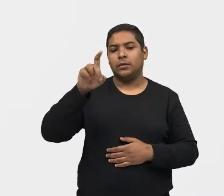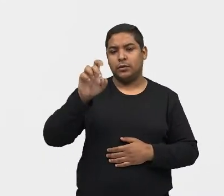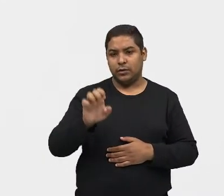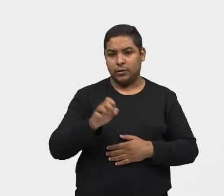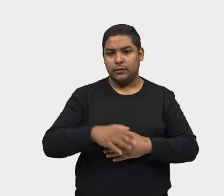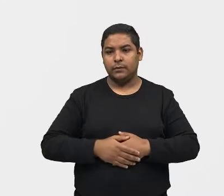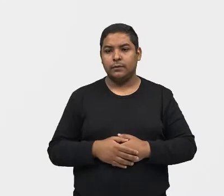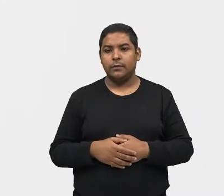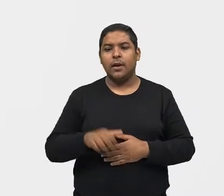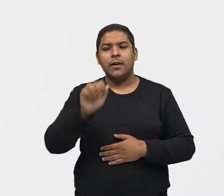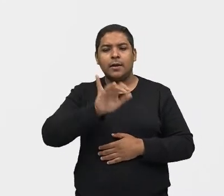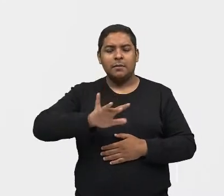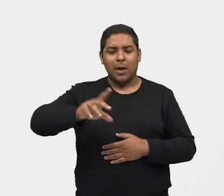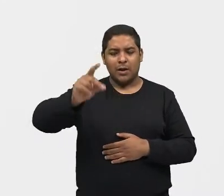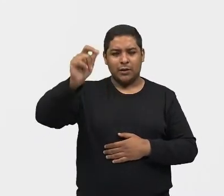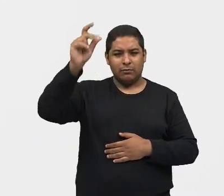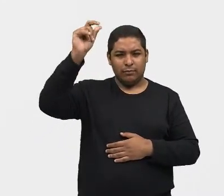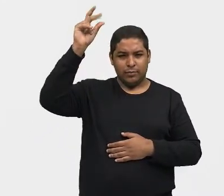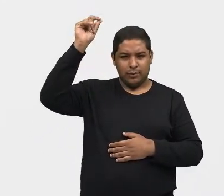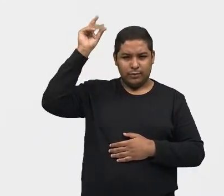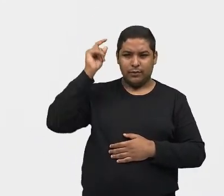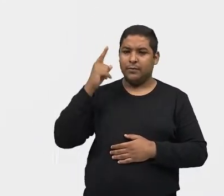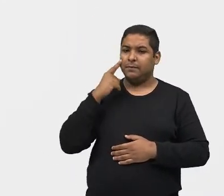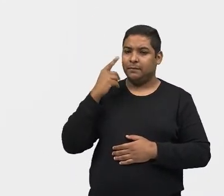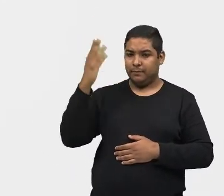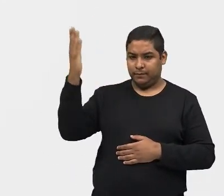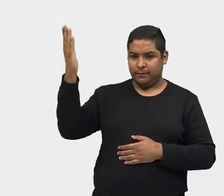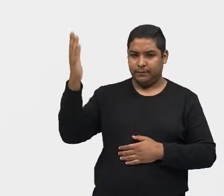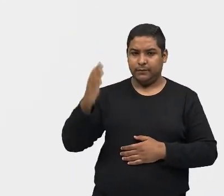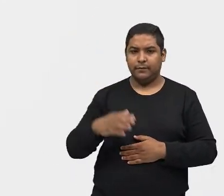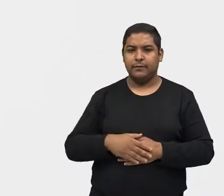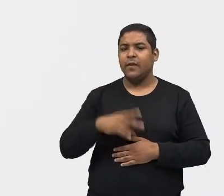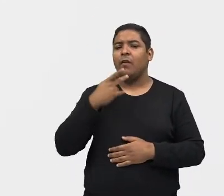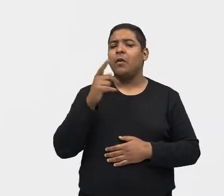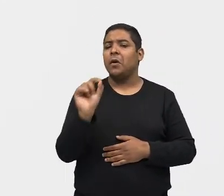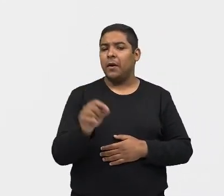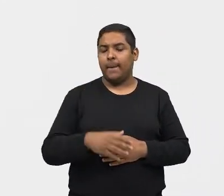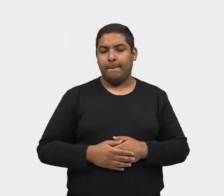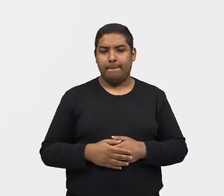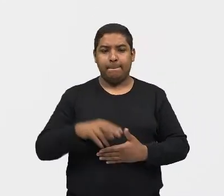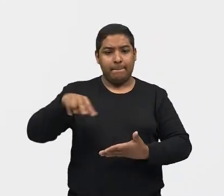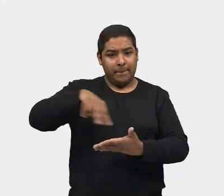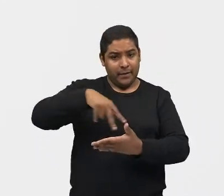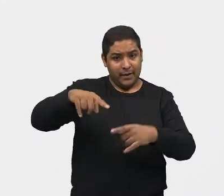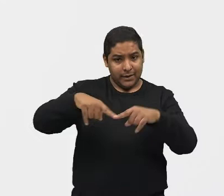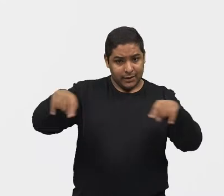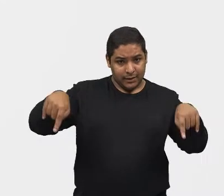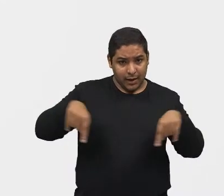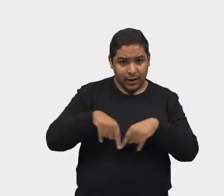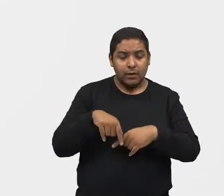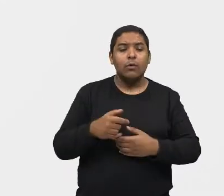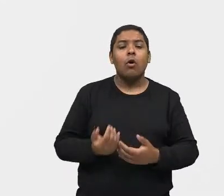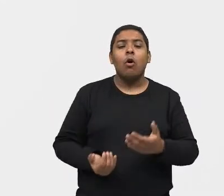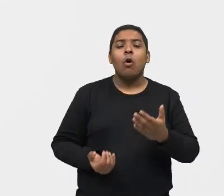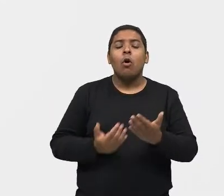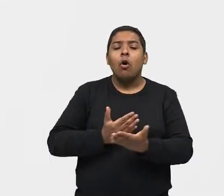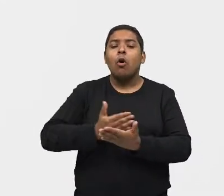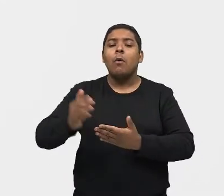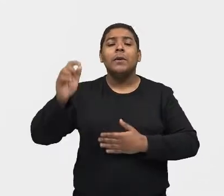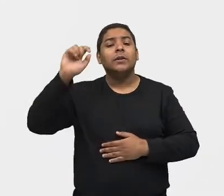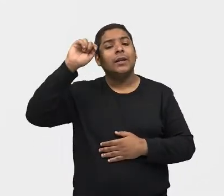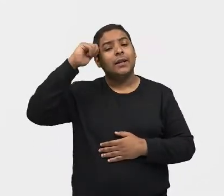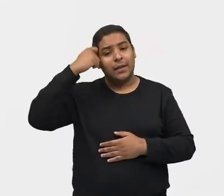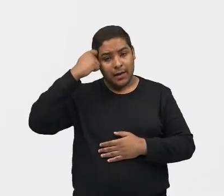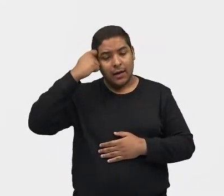uma imagem muito antiga, né, do machixe, que diz o seguinte: dança de salão que surgiu com os negros no Brasil